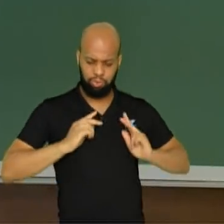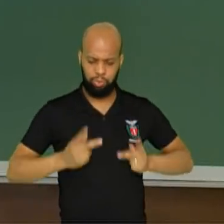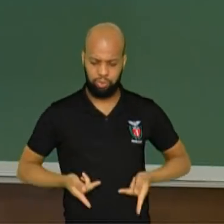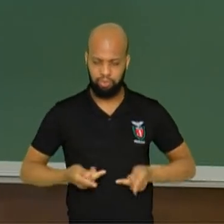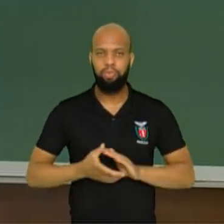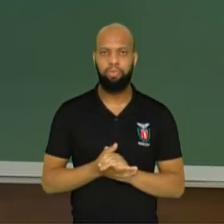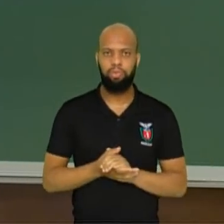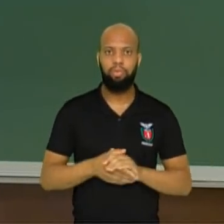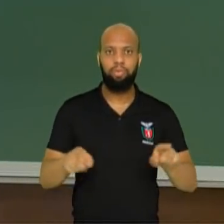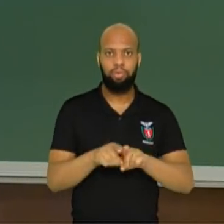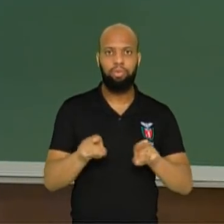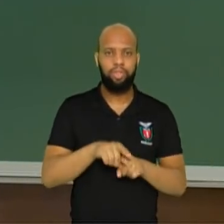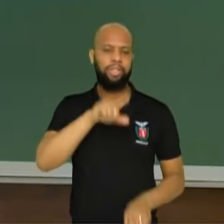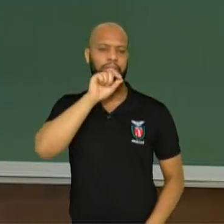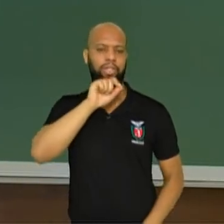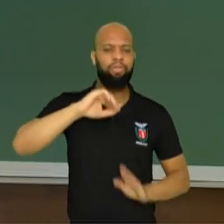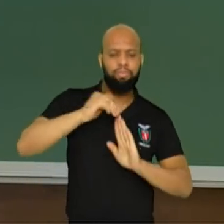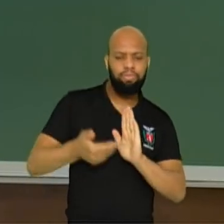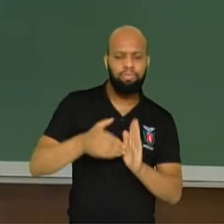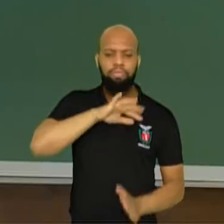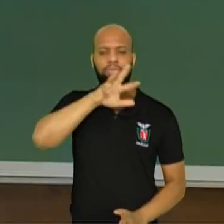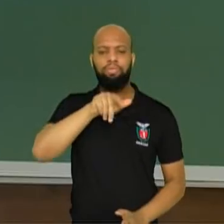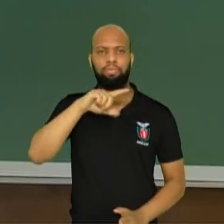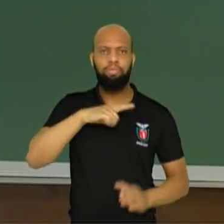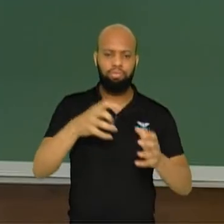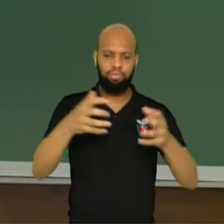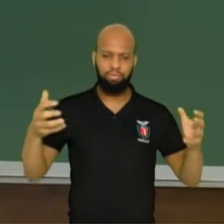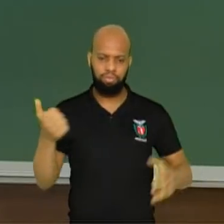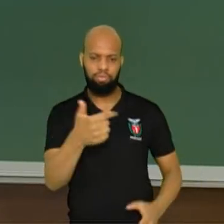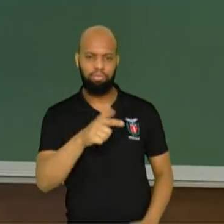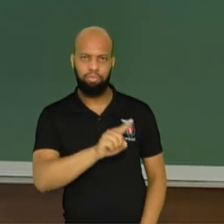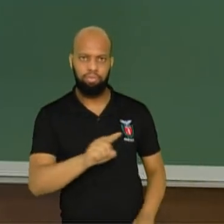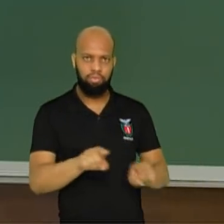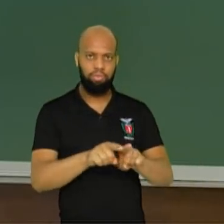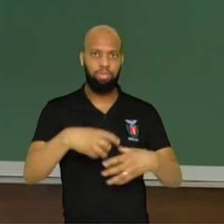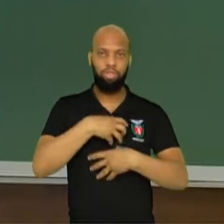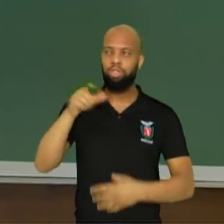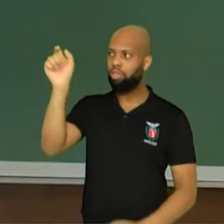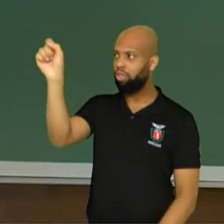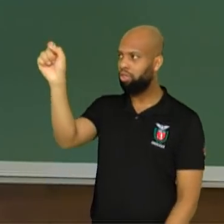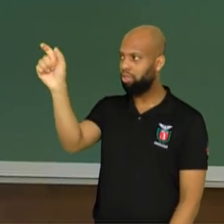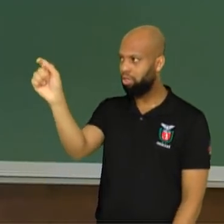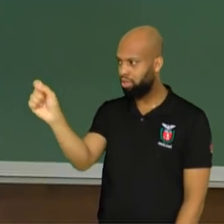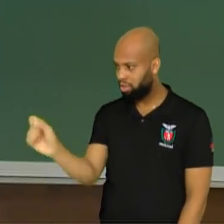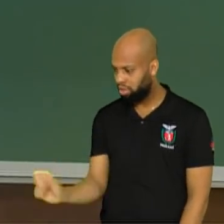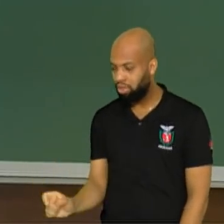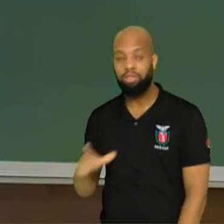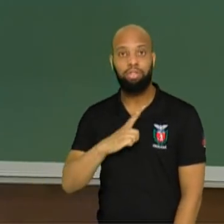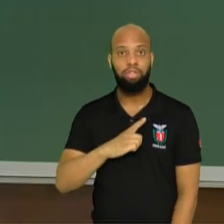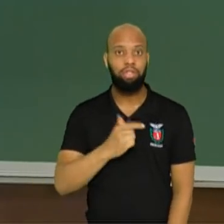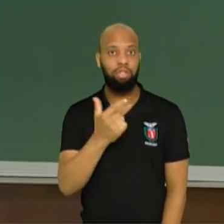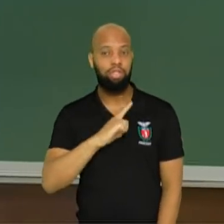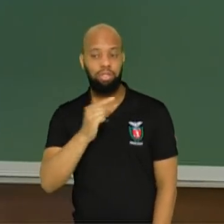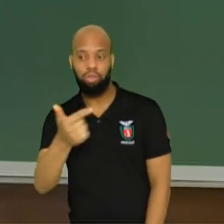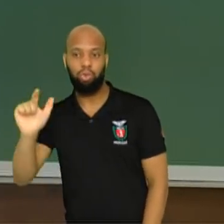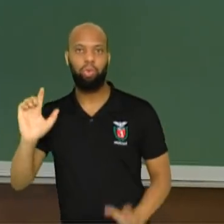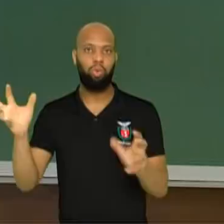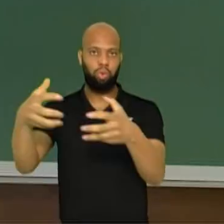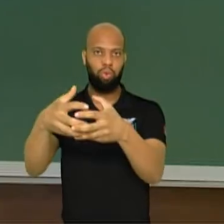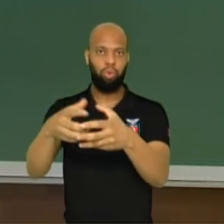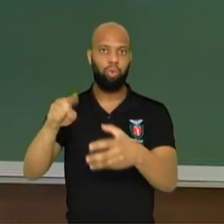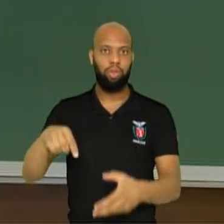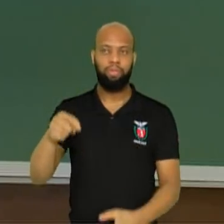humanos, das aves, de todos os outros animais maiores que são vertebrados, porque eles fazem parte de um outro grupo, que são